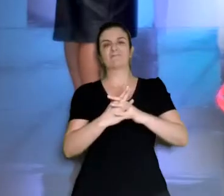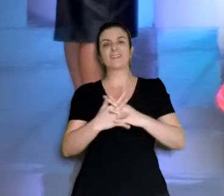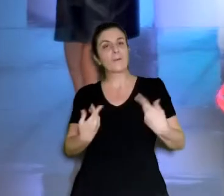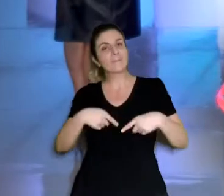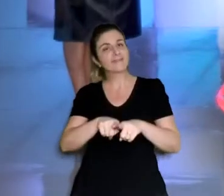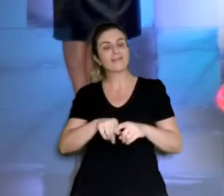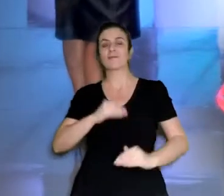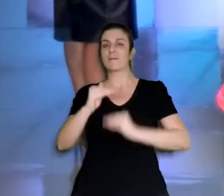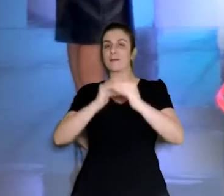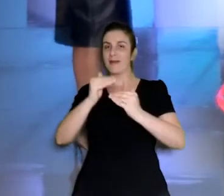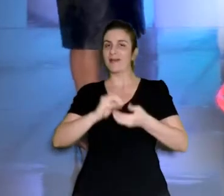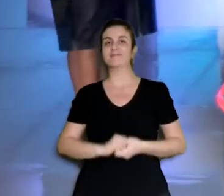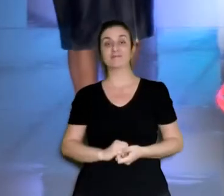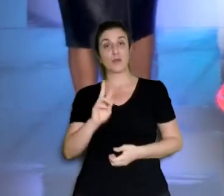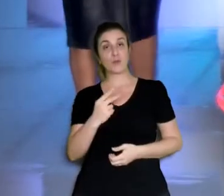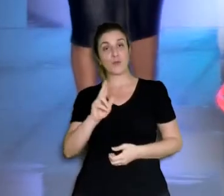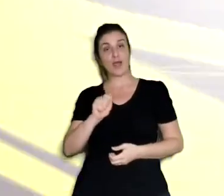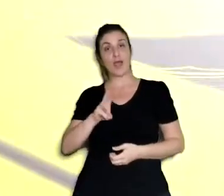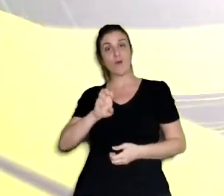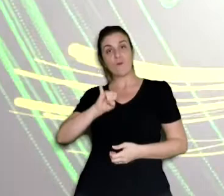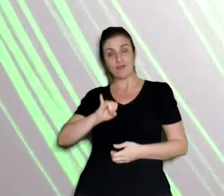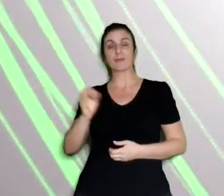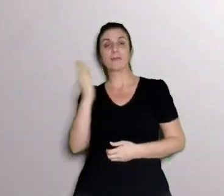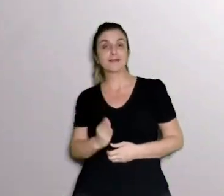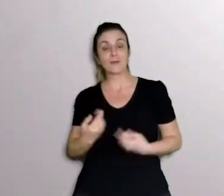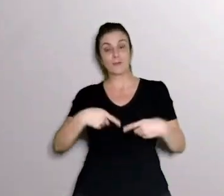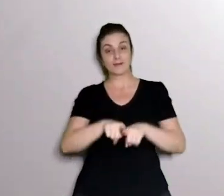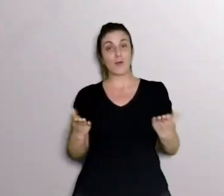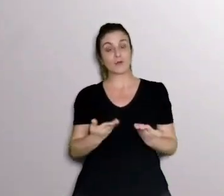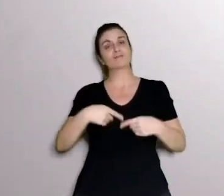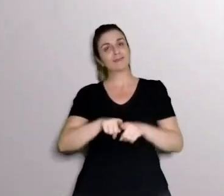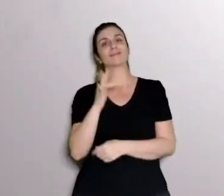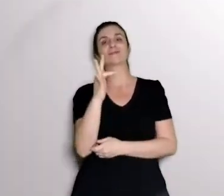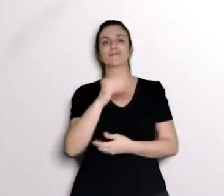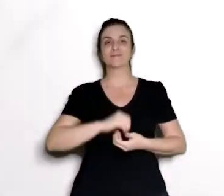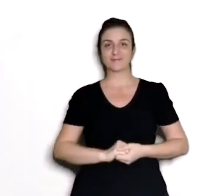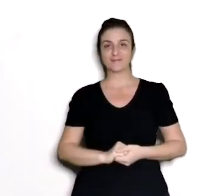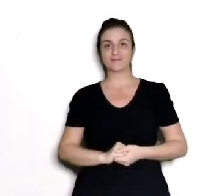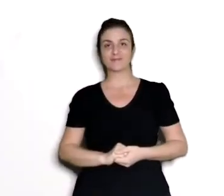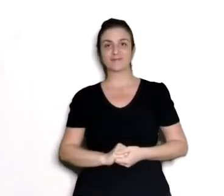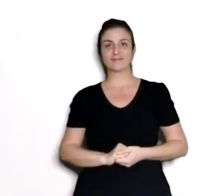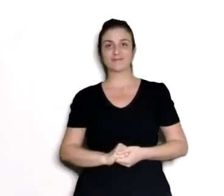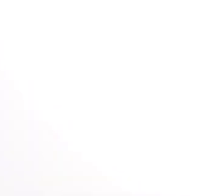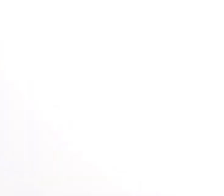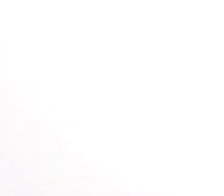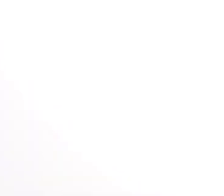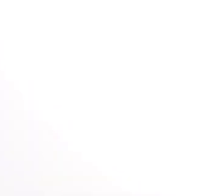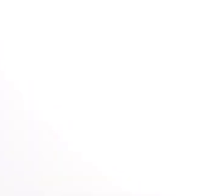parceria só cresceu. Huawei Brasil. Parceiros no presente, parceiros no futuro.